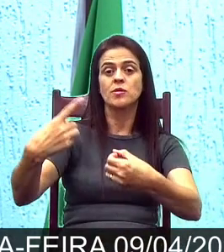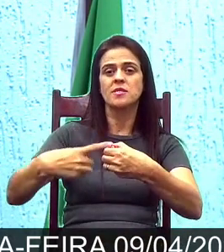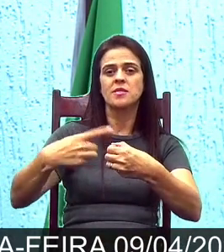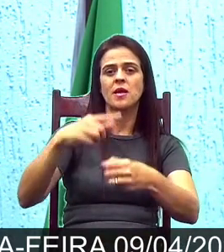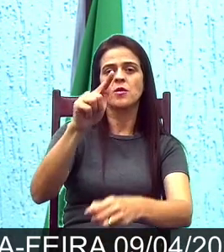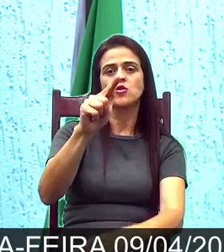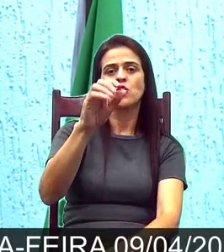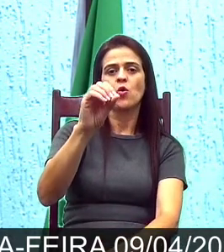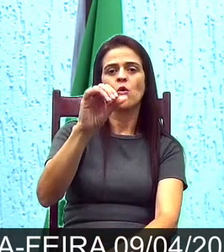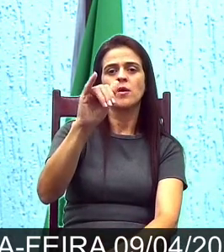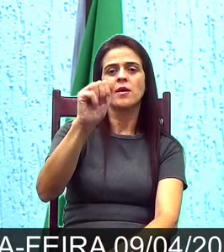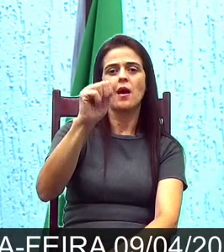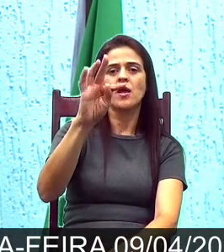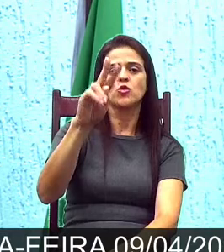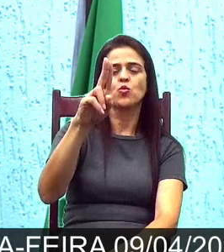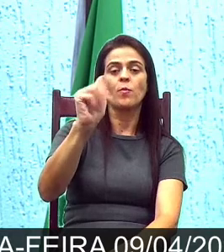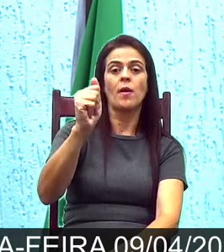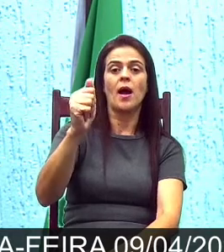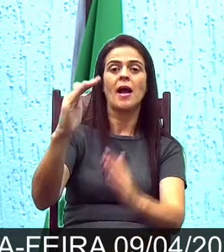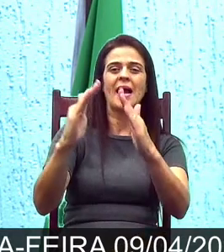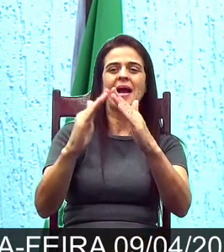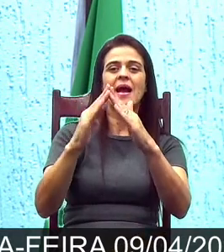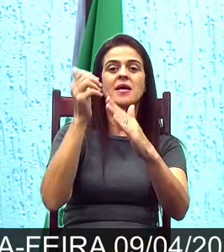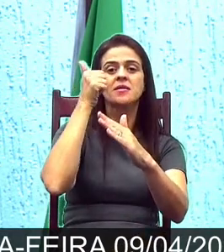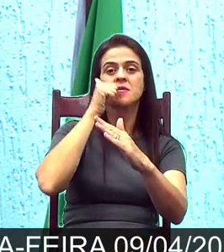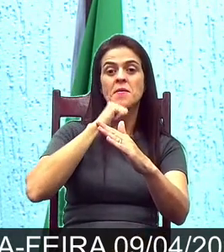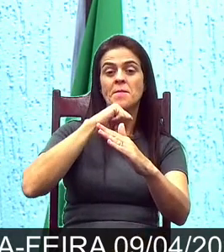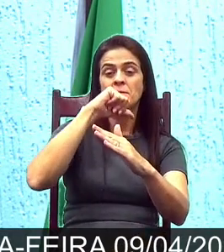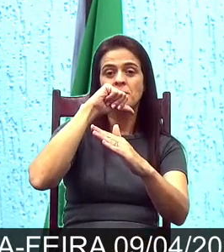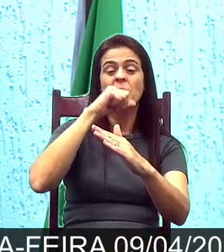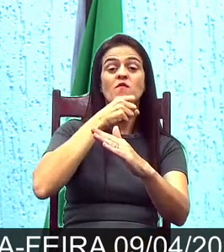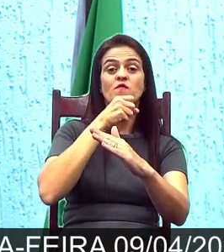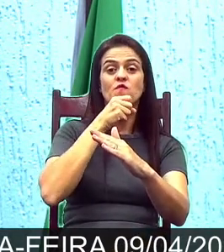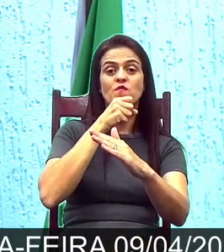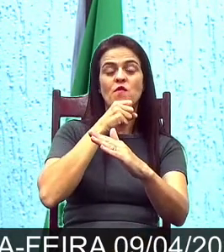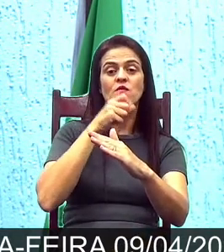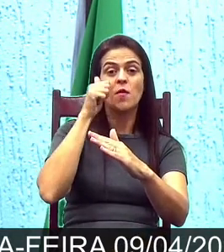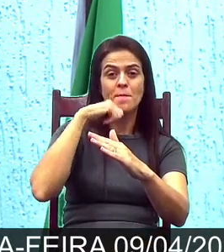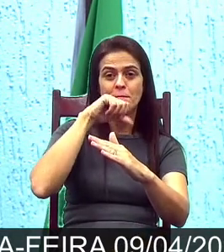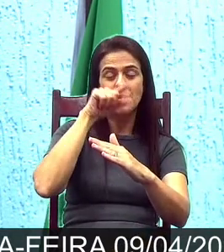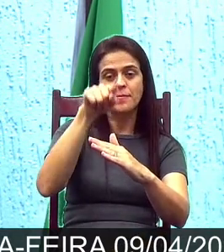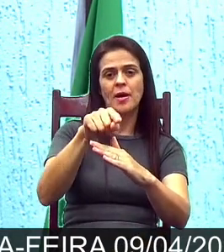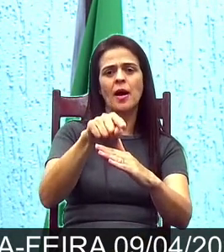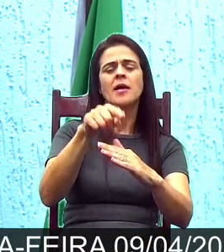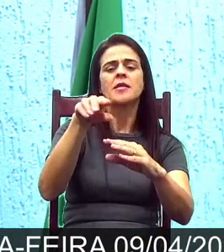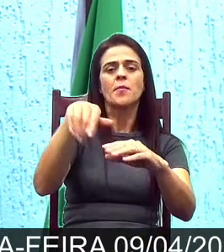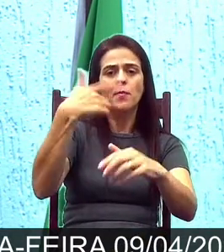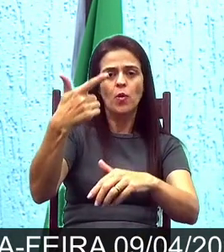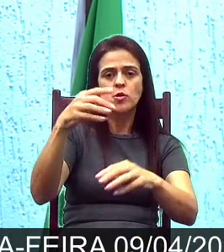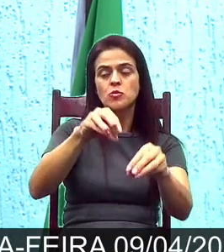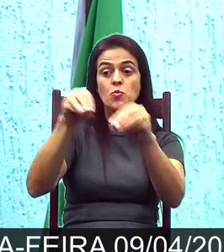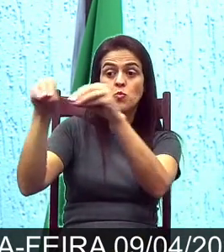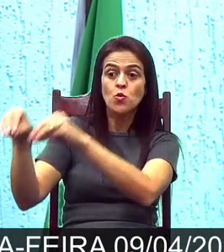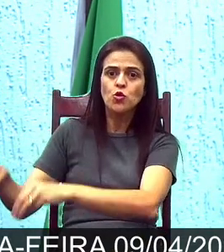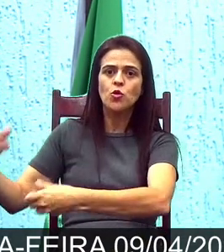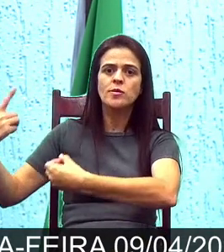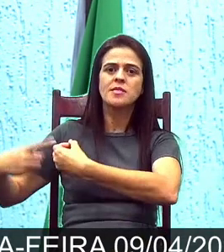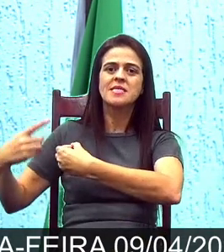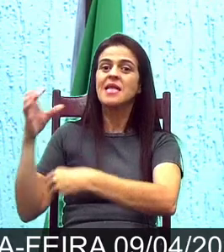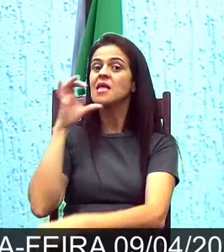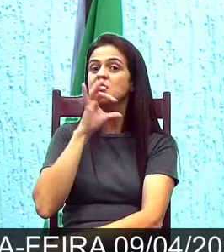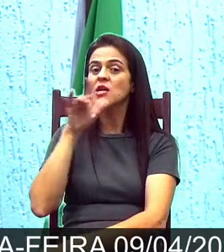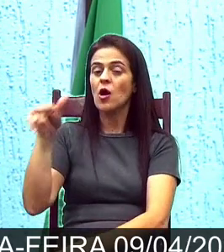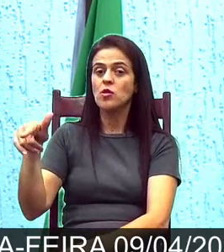Goiás, onde residia com sua avó materna, Lázara Rosa da Silva. Na adolescência, mudou-se para Caldas Novas, onde